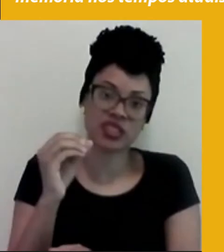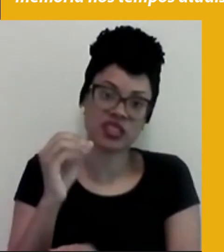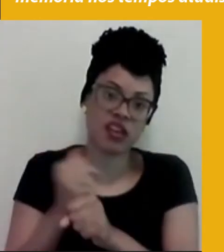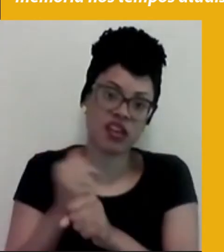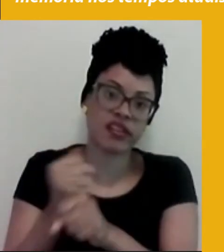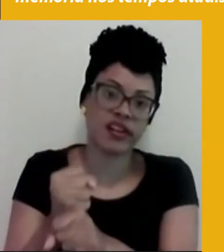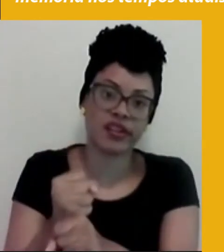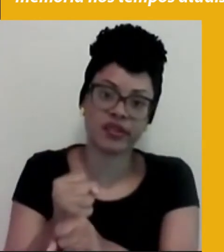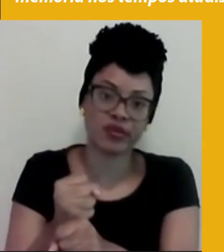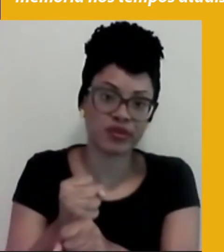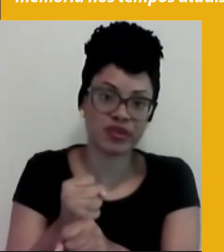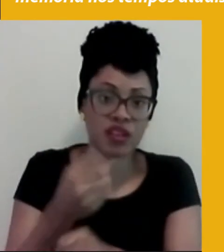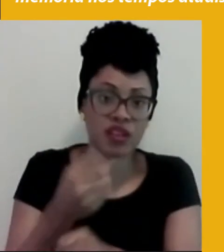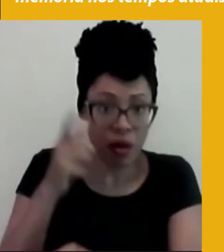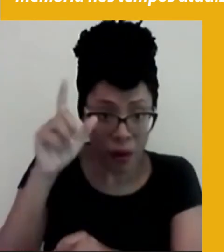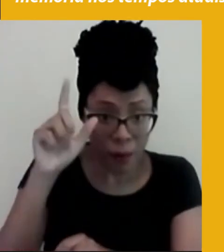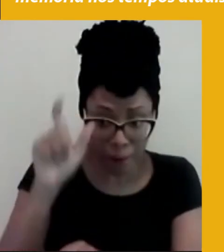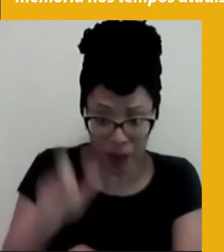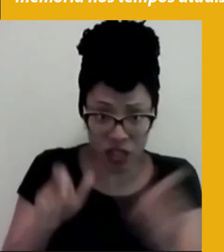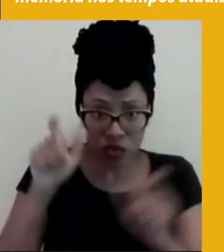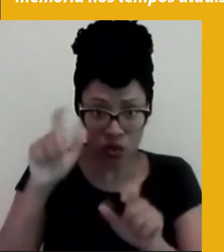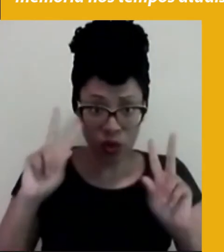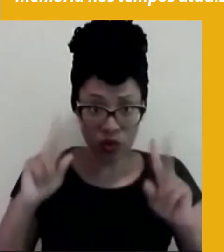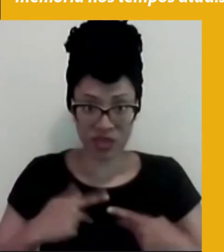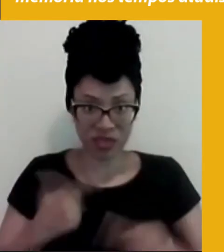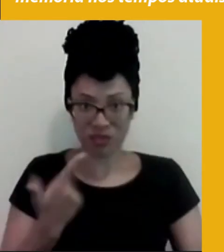E a gente precisa acordar para isso.